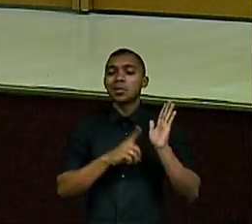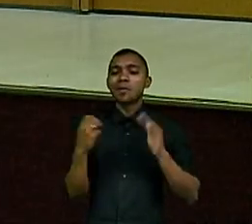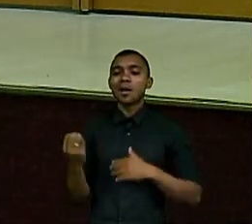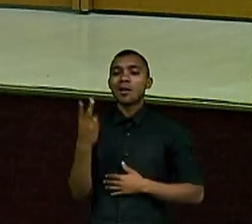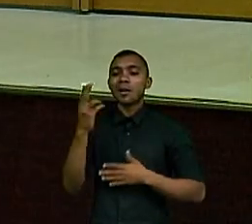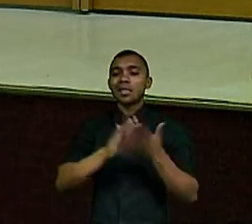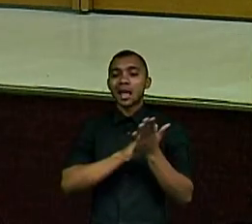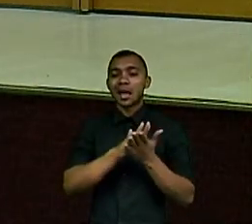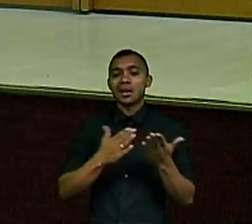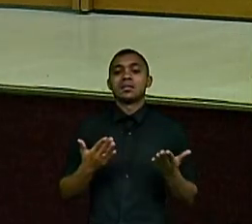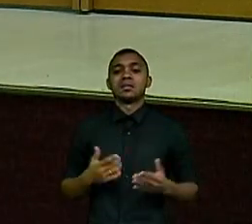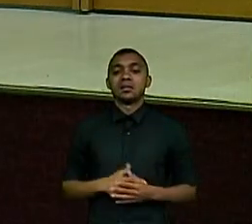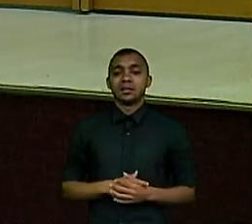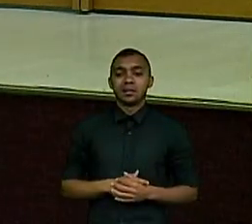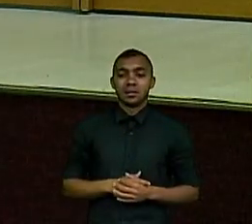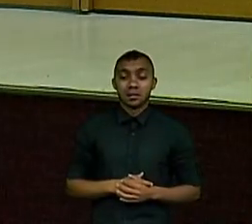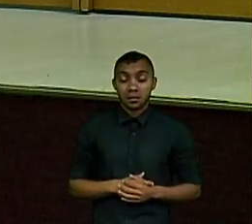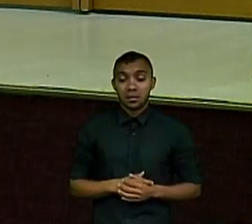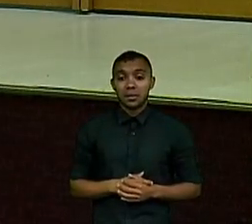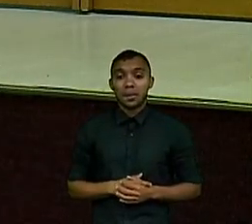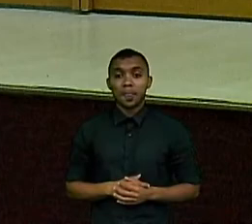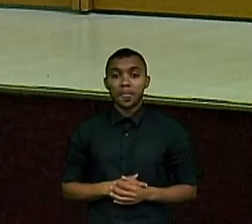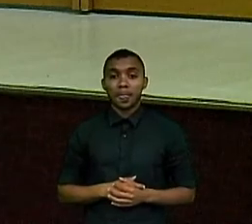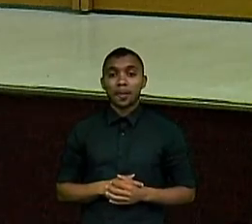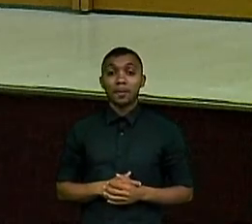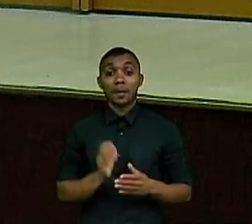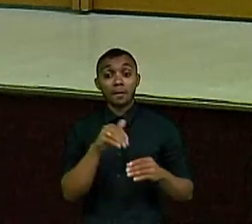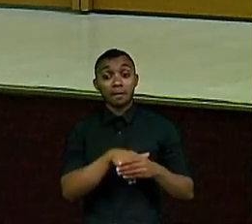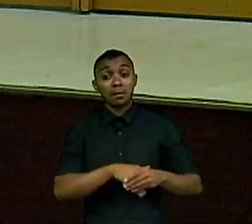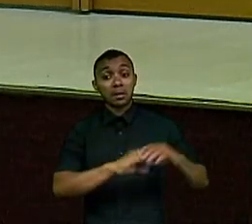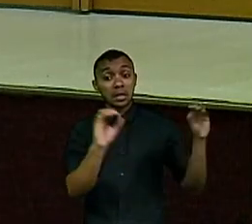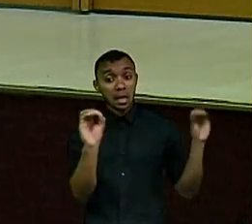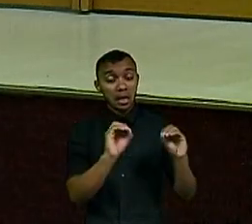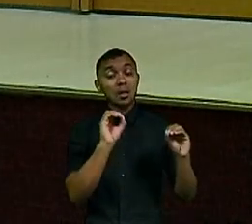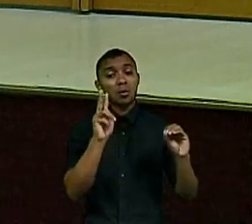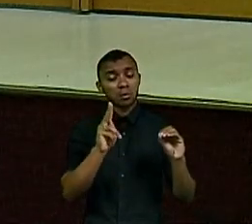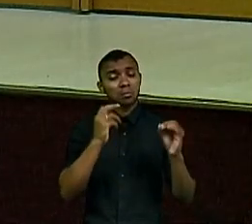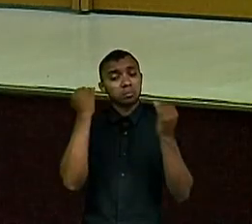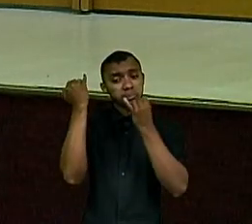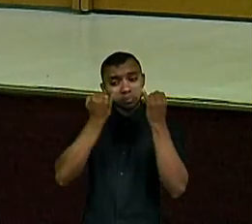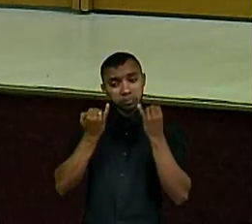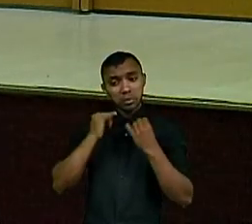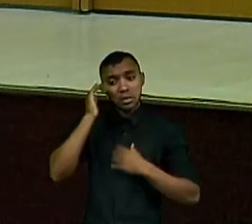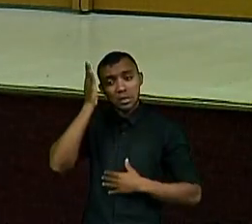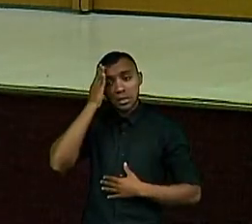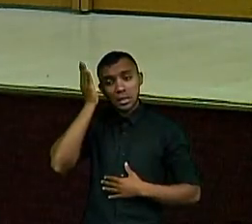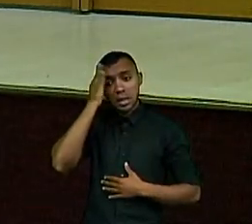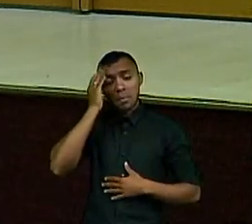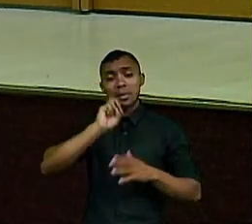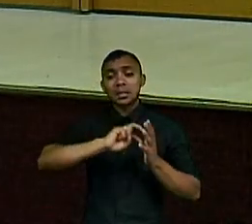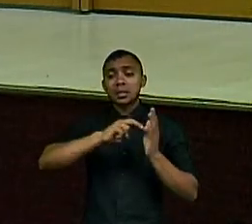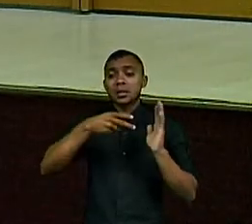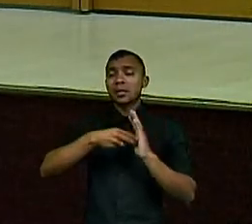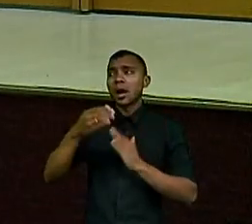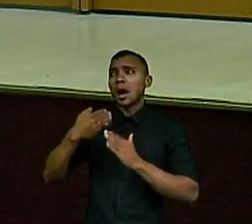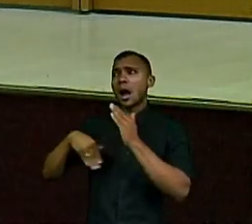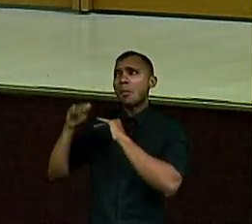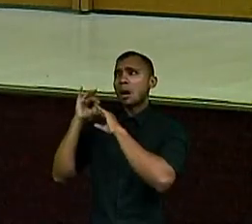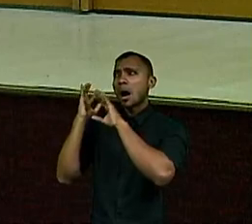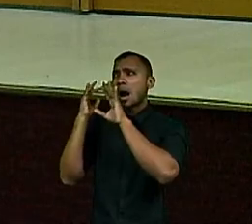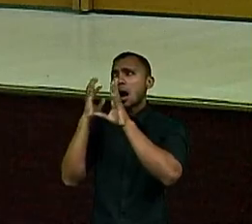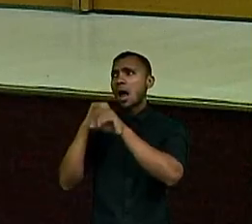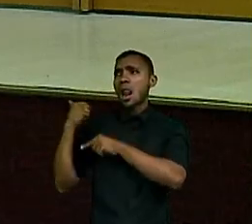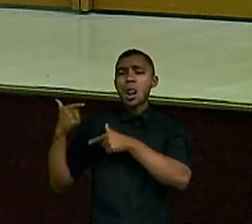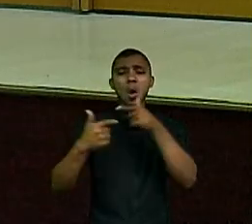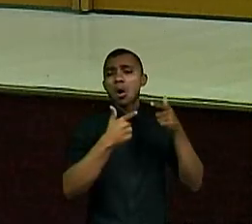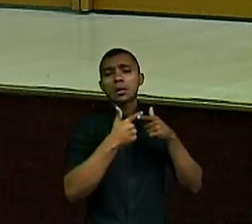estrangeiros não volte Mas saiba disso você foi assim desprezando a vida de milhares e milhões